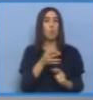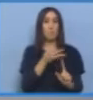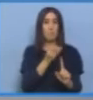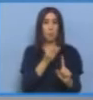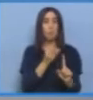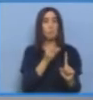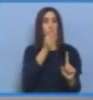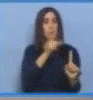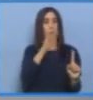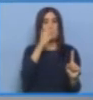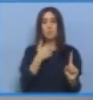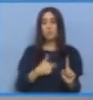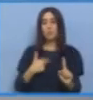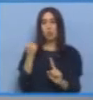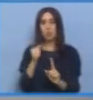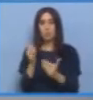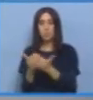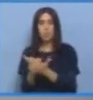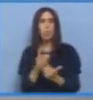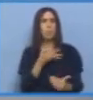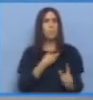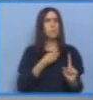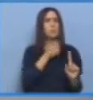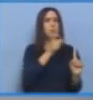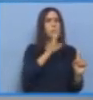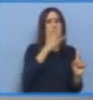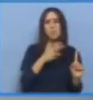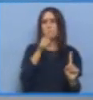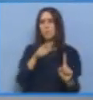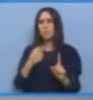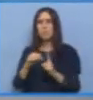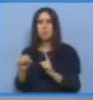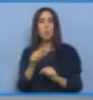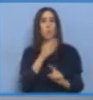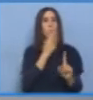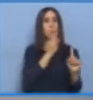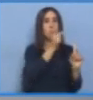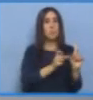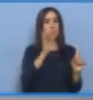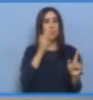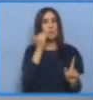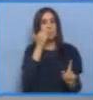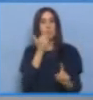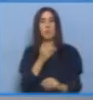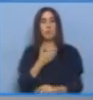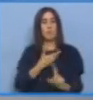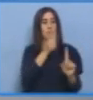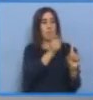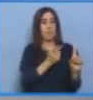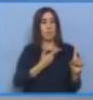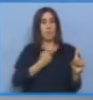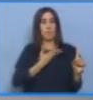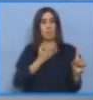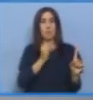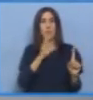matou cristãos. Aconteceu com Pedro, que negou pessoas. Aconteceu com Moisés, que era tímido. Aconteceu com David, que todos os outros